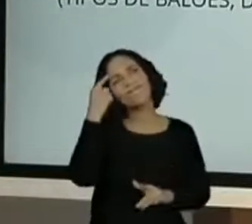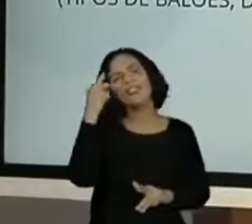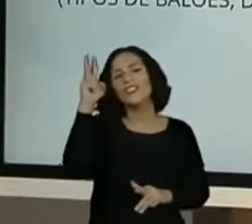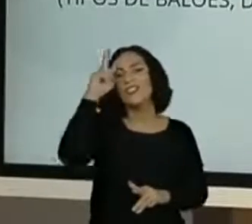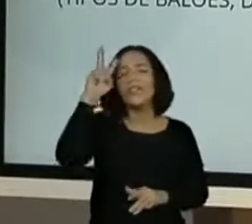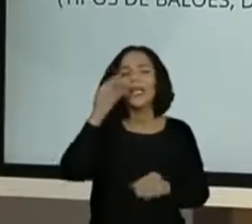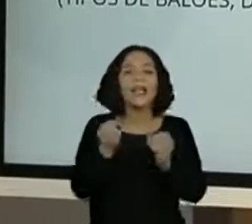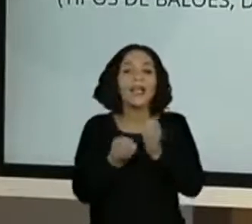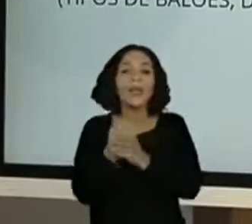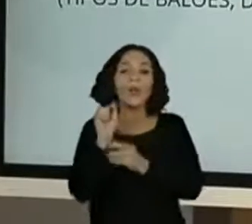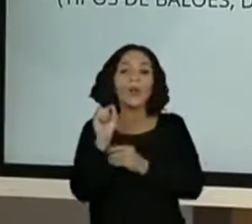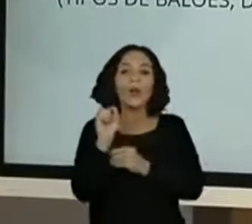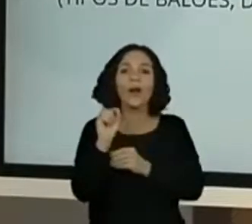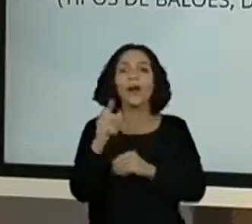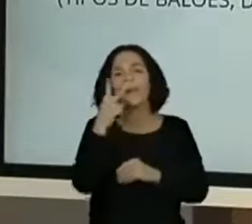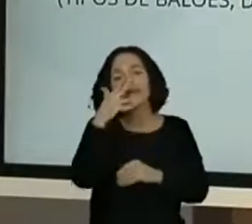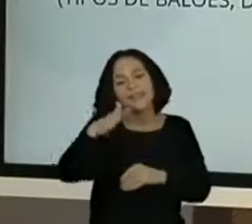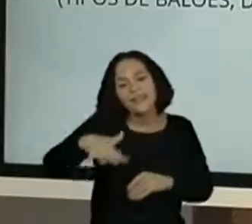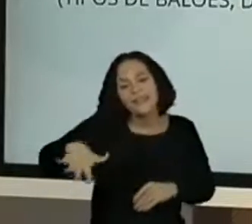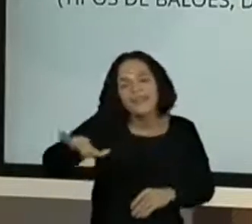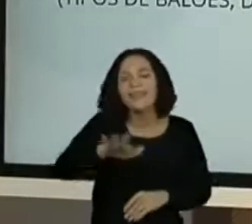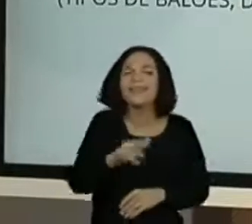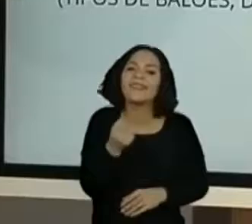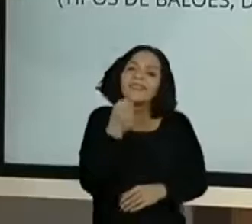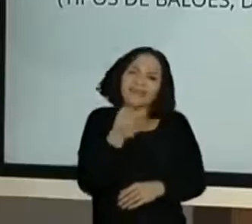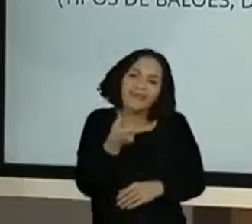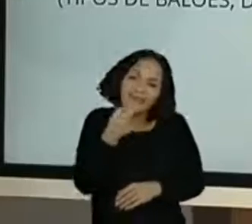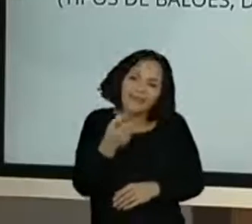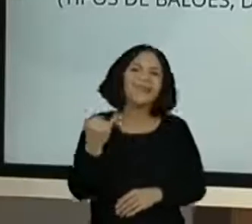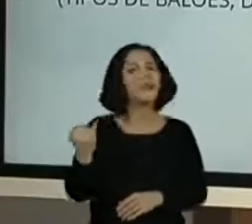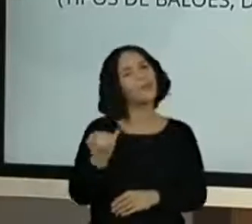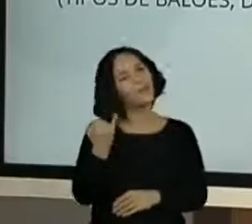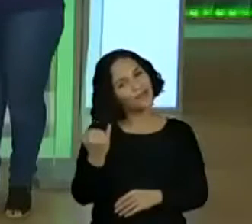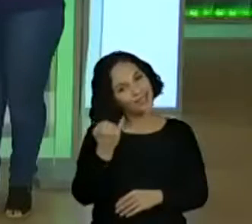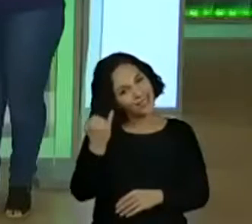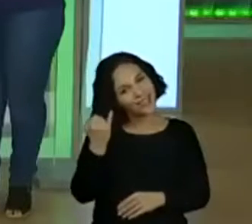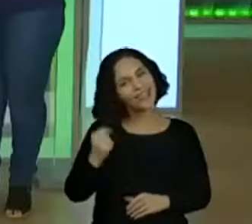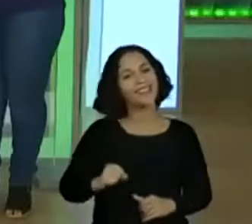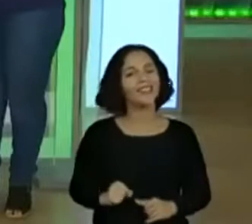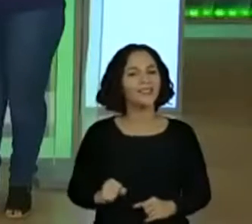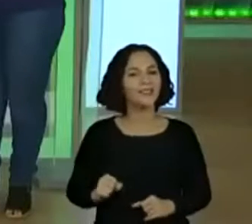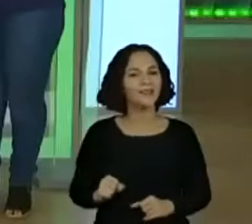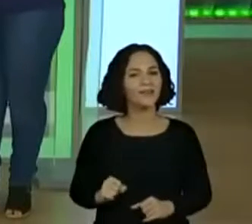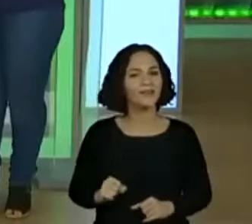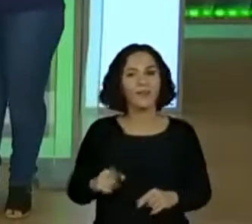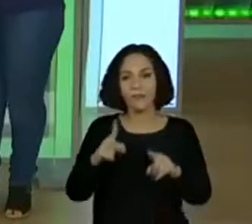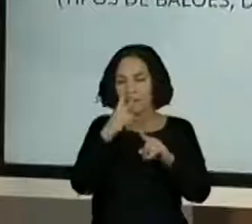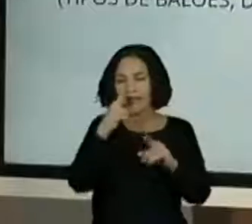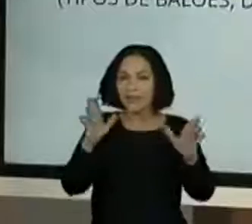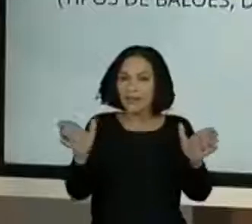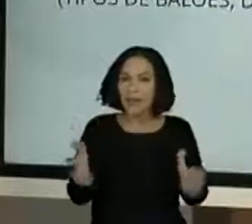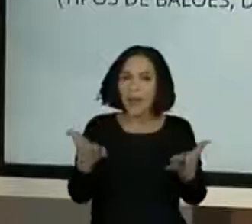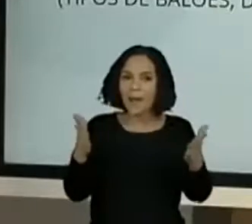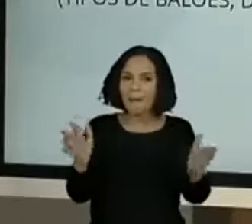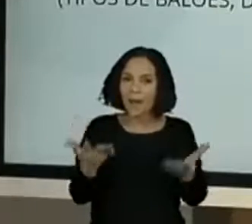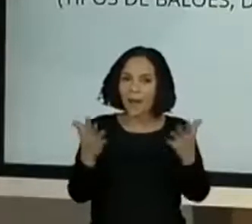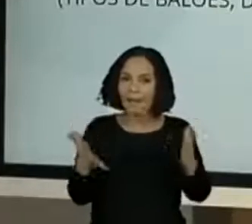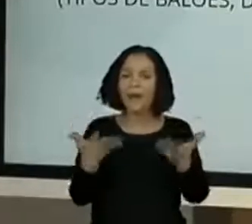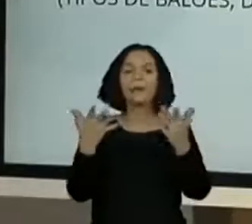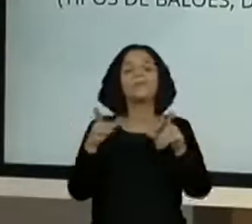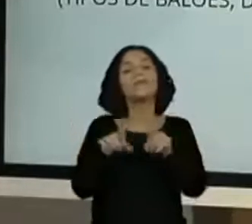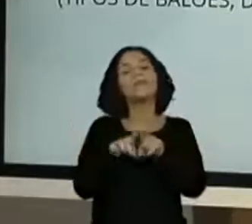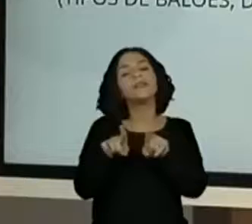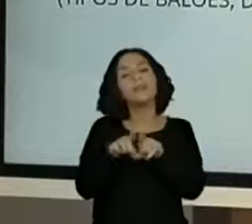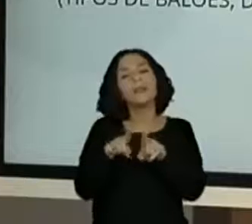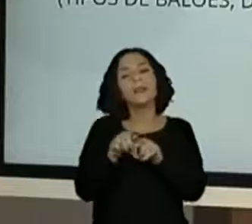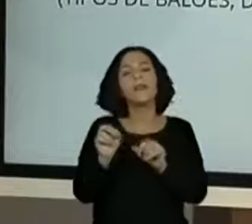histórias dela o universo cômico, que é muito importante, né, nas histórias em quadrinhos, estimula ali, né? Ela usa também